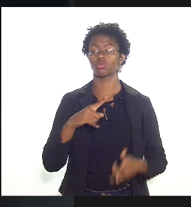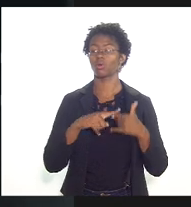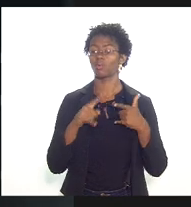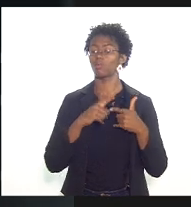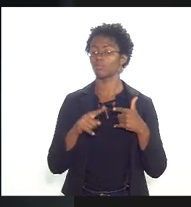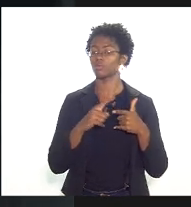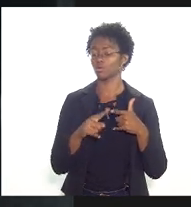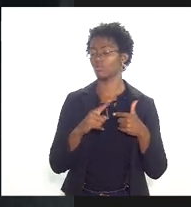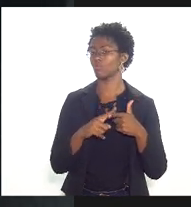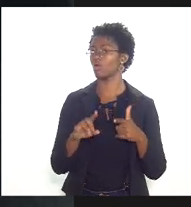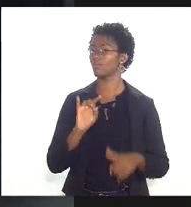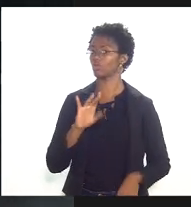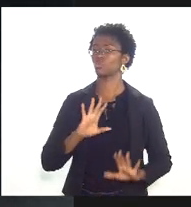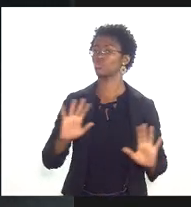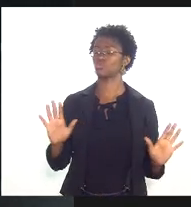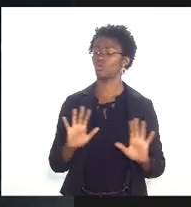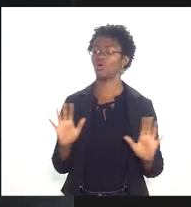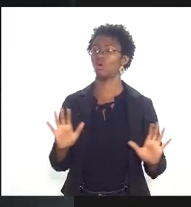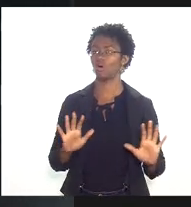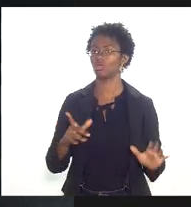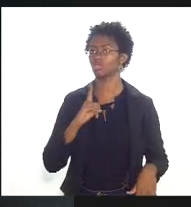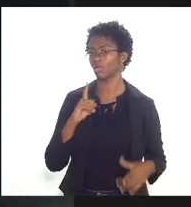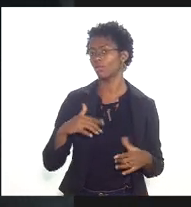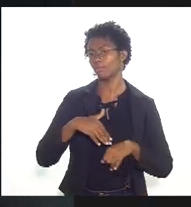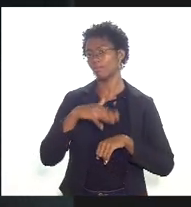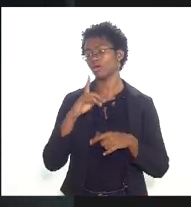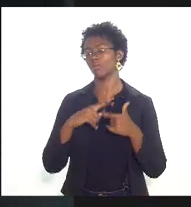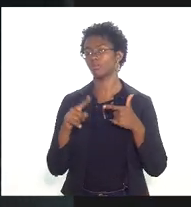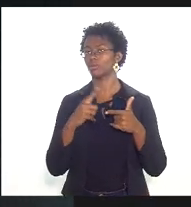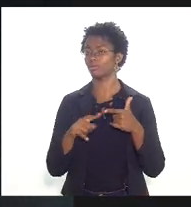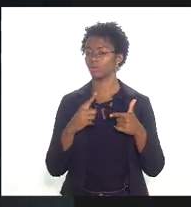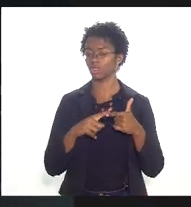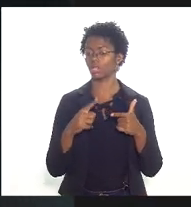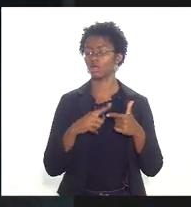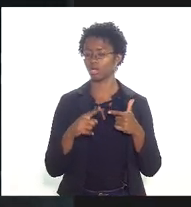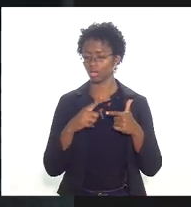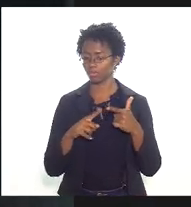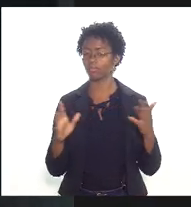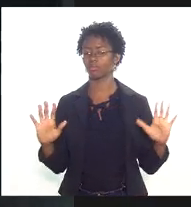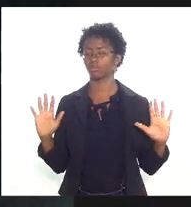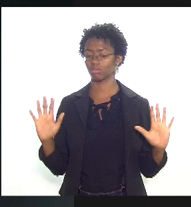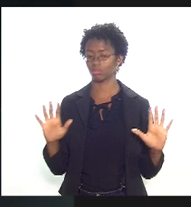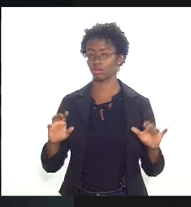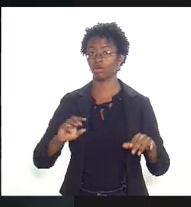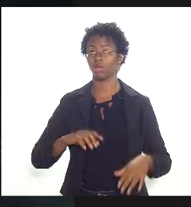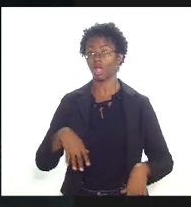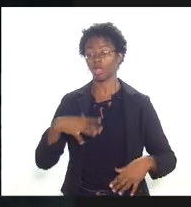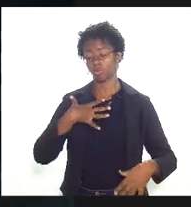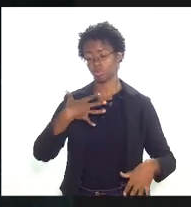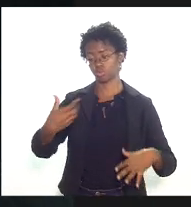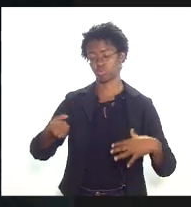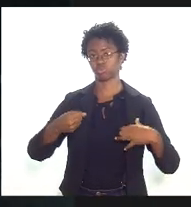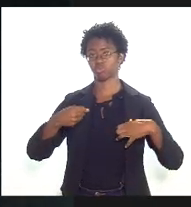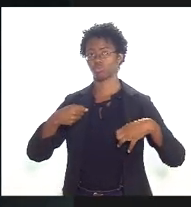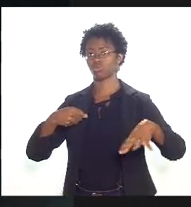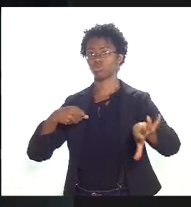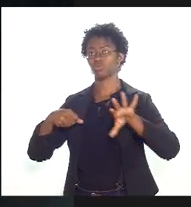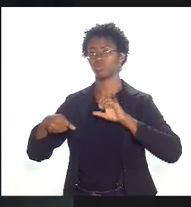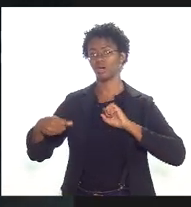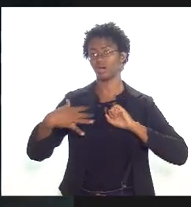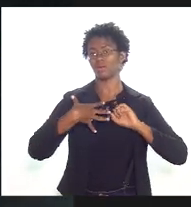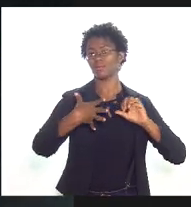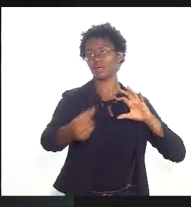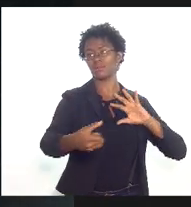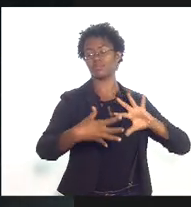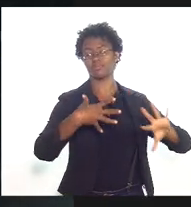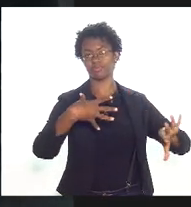desse contato desse vírus ver se tem um Contagem muito maior Então queria me expor dessa maneira